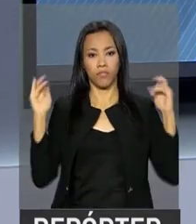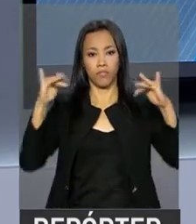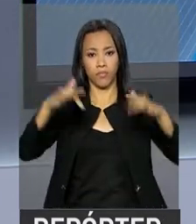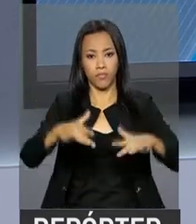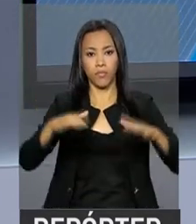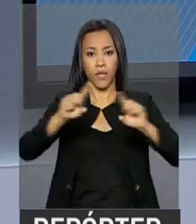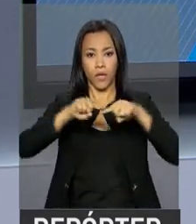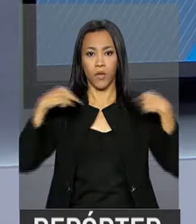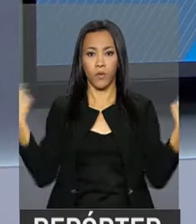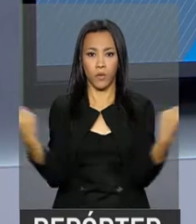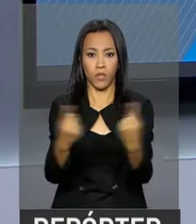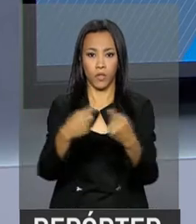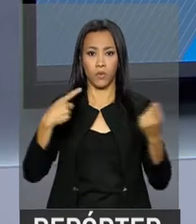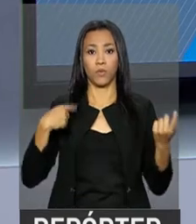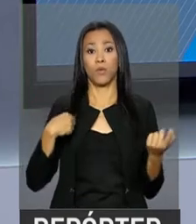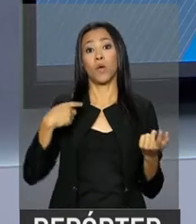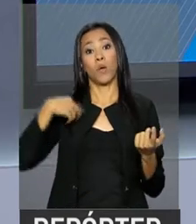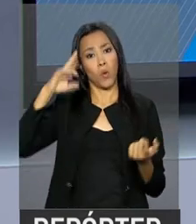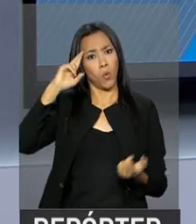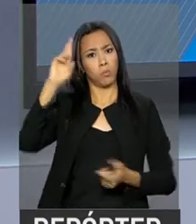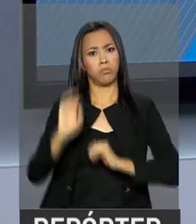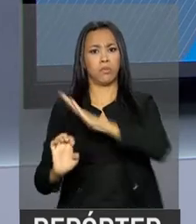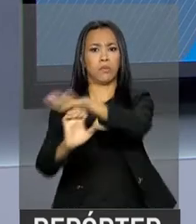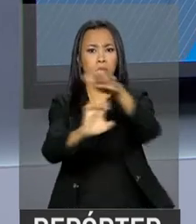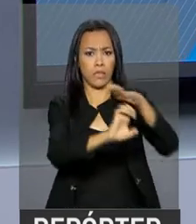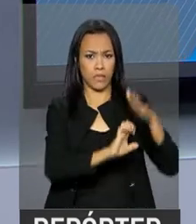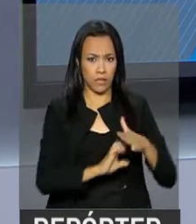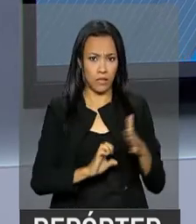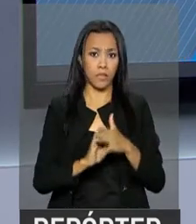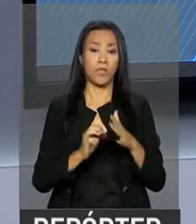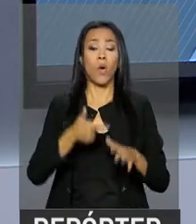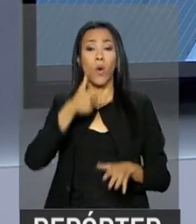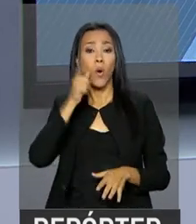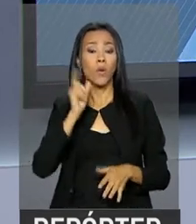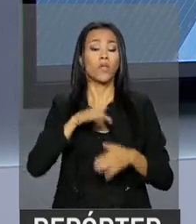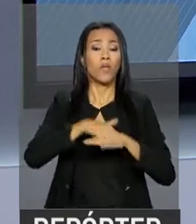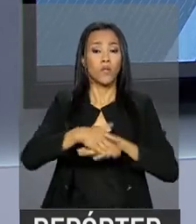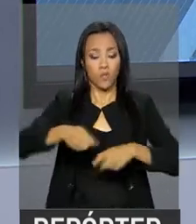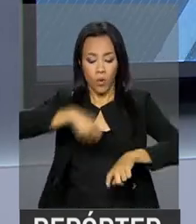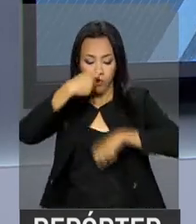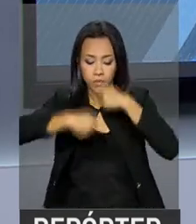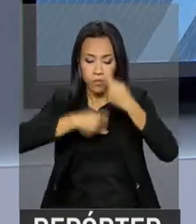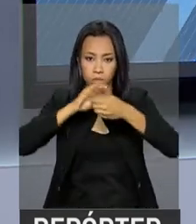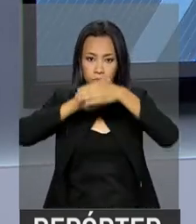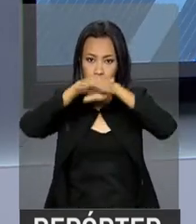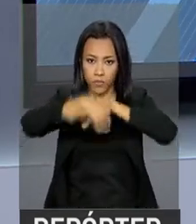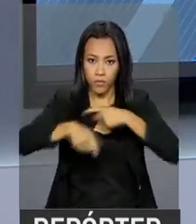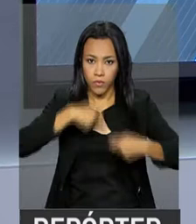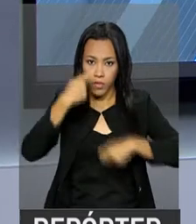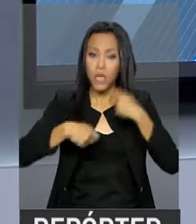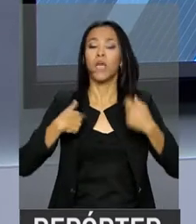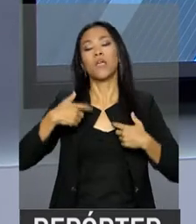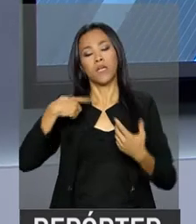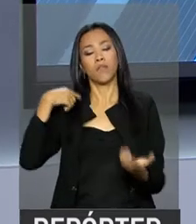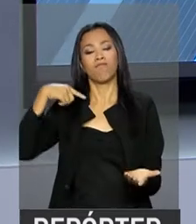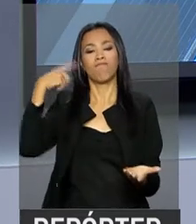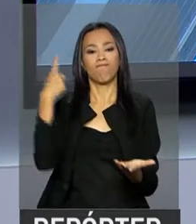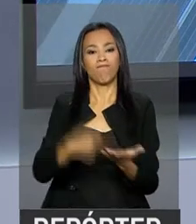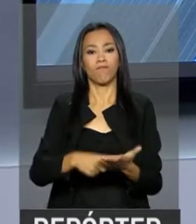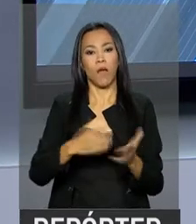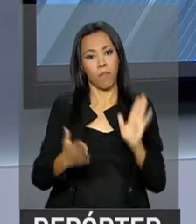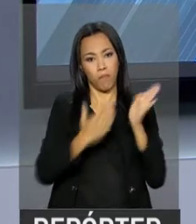que participam do fórum durante um jantar. Temer garantiu o empenho do governo na aprovação das reformas.